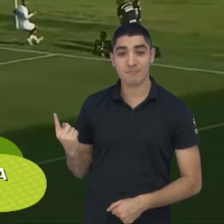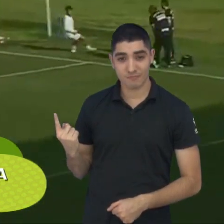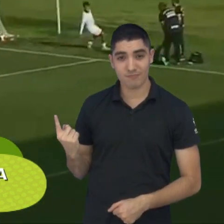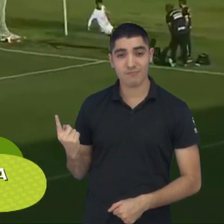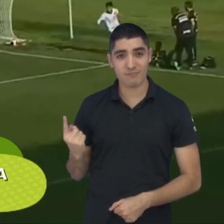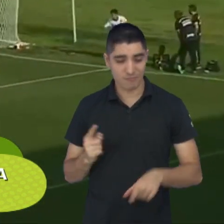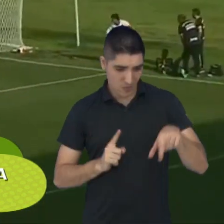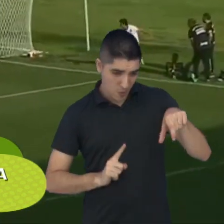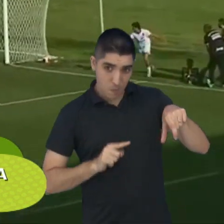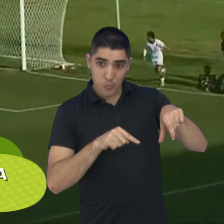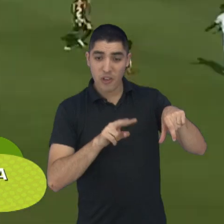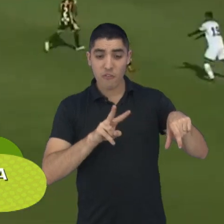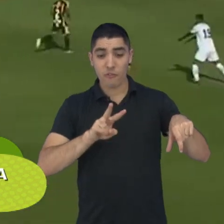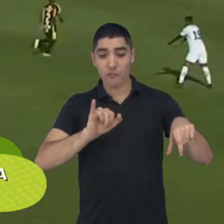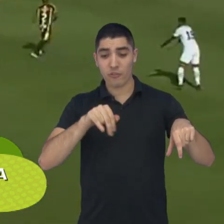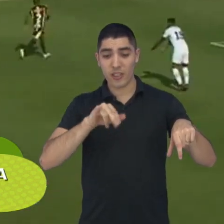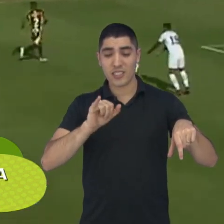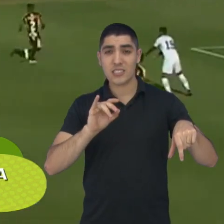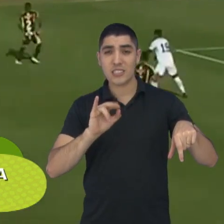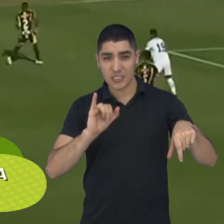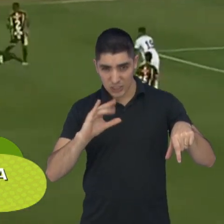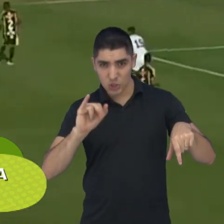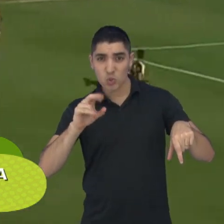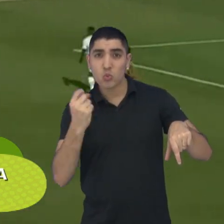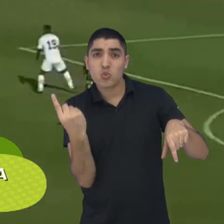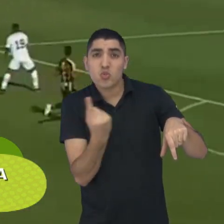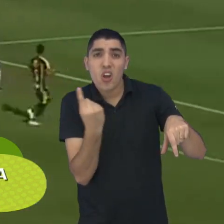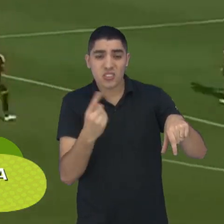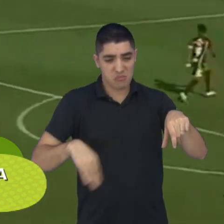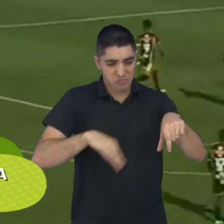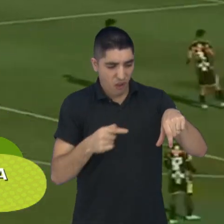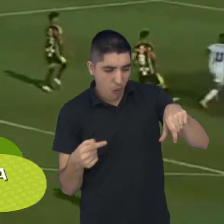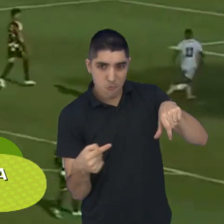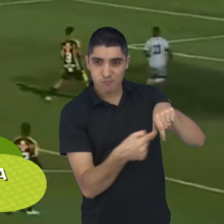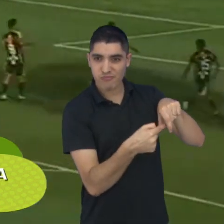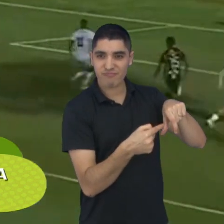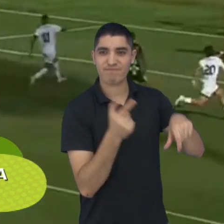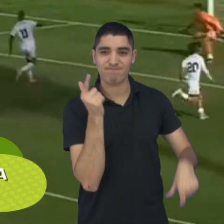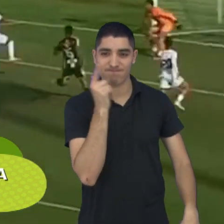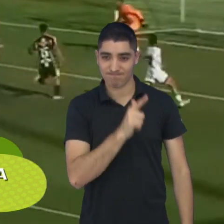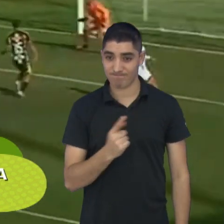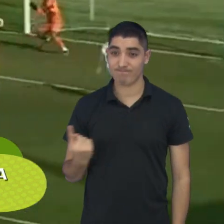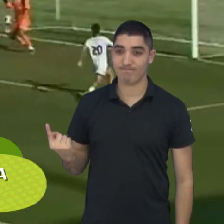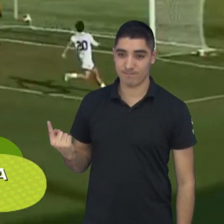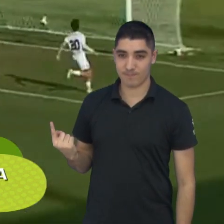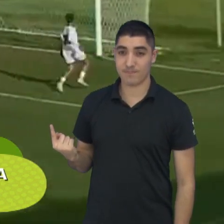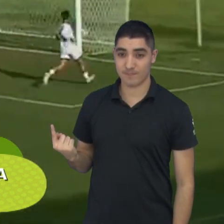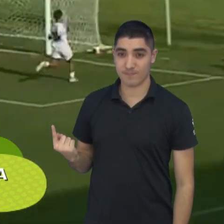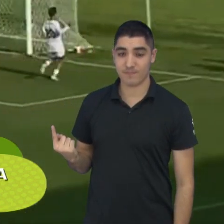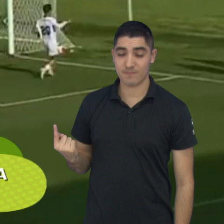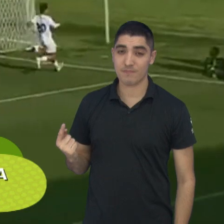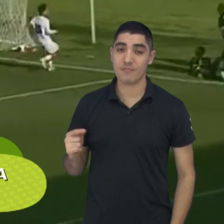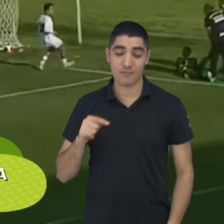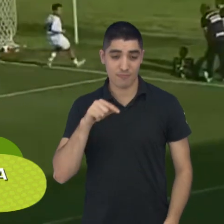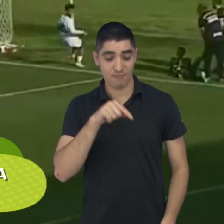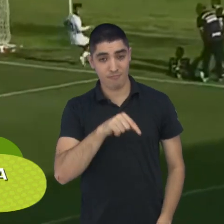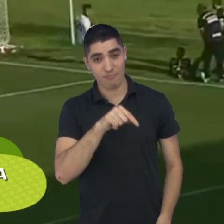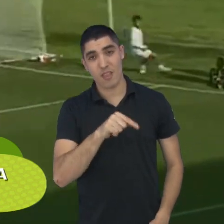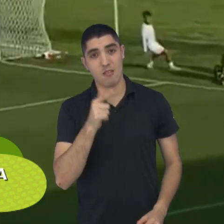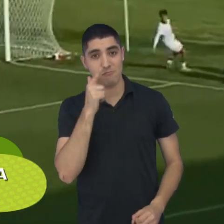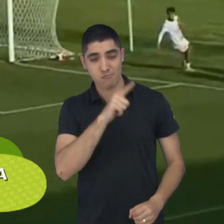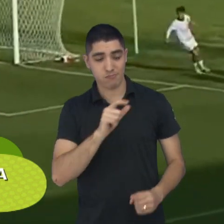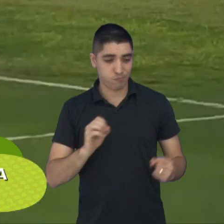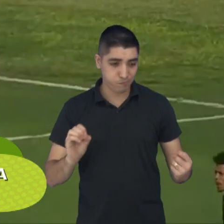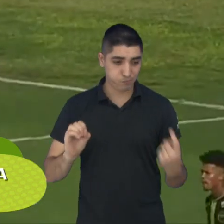Vinícius, livre, chegou sozinho, só para cumprimentar para o fundo das redes de Rodrigo. Aberto o placar no Martins Pereira e é para o